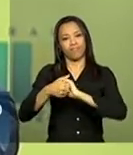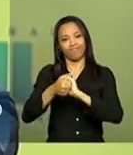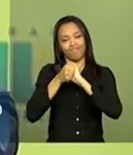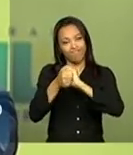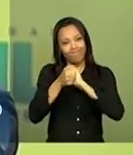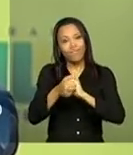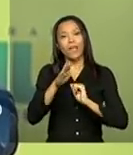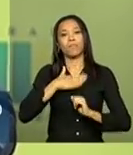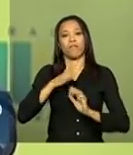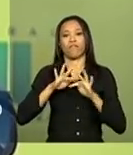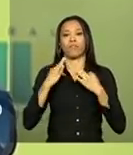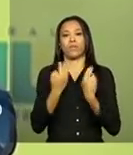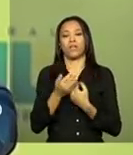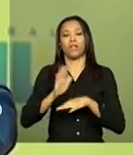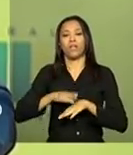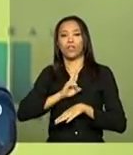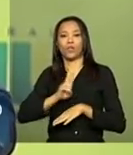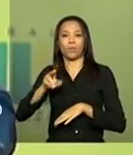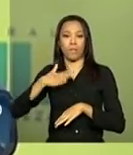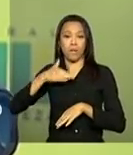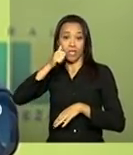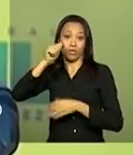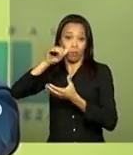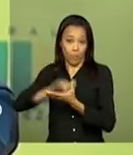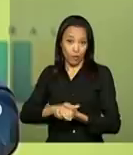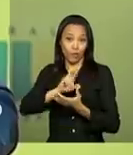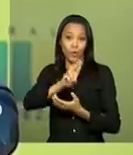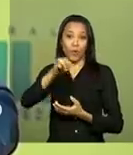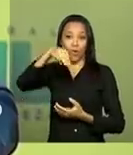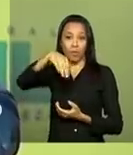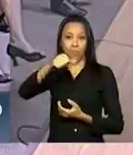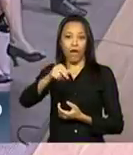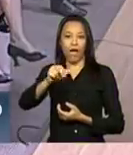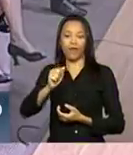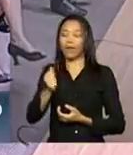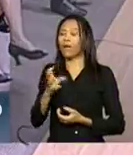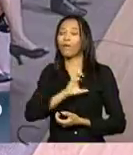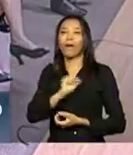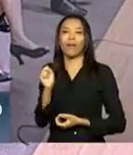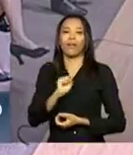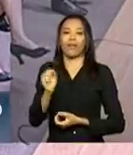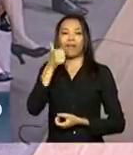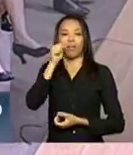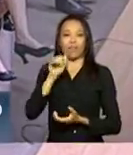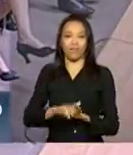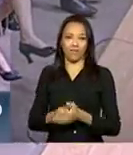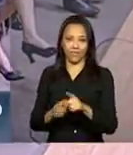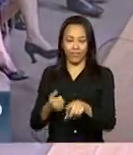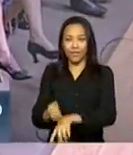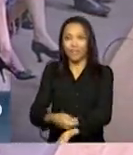da minha esposa, Mara, que é a paixão da minha vida, que eu sempre me emociono quando falo o nome dela.